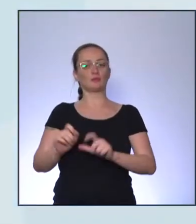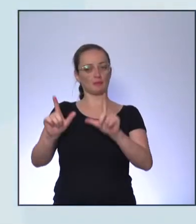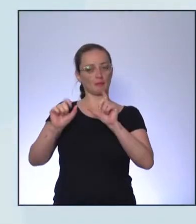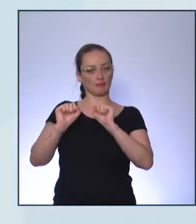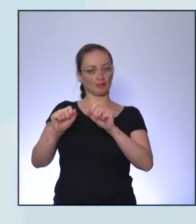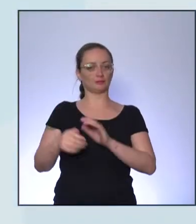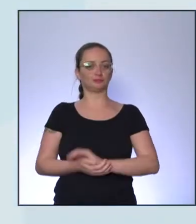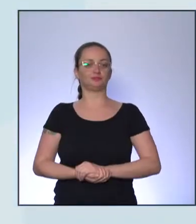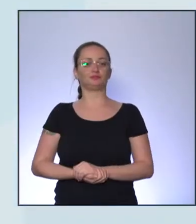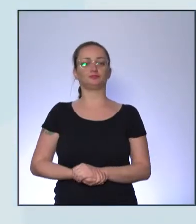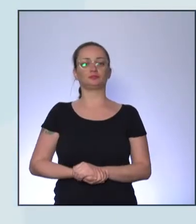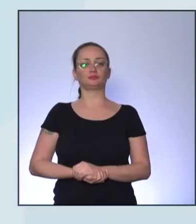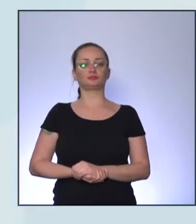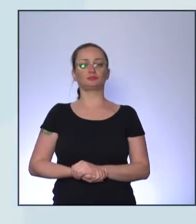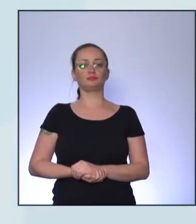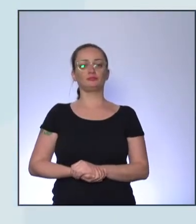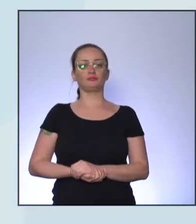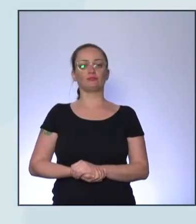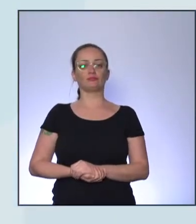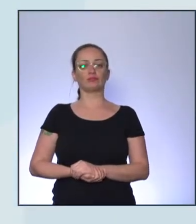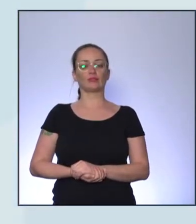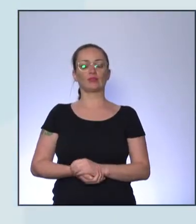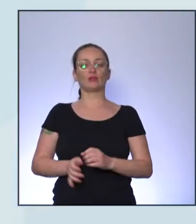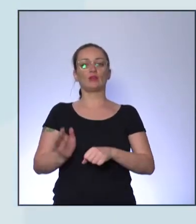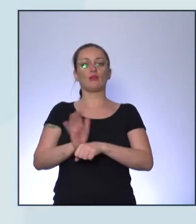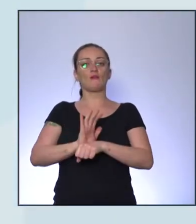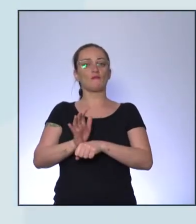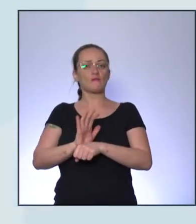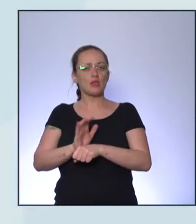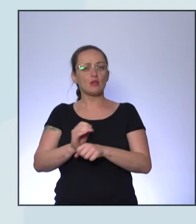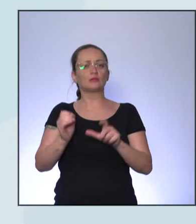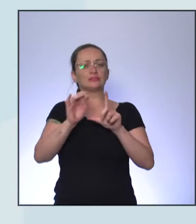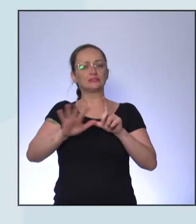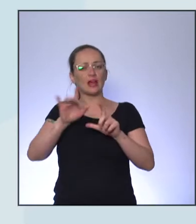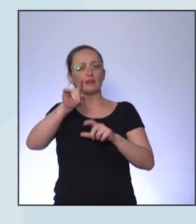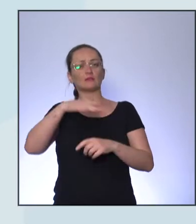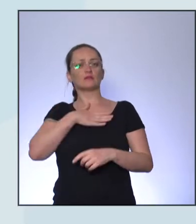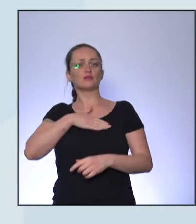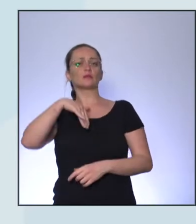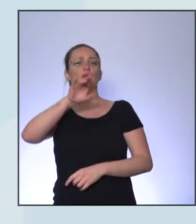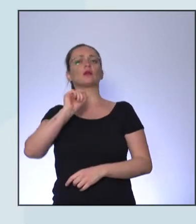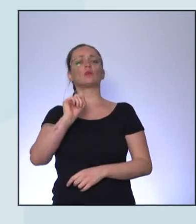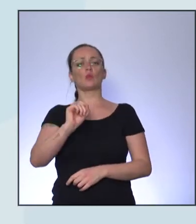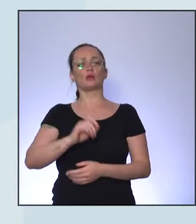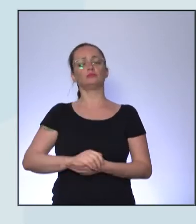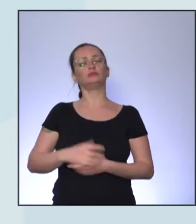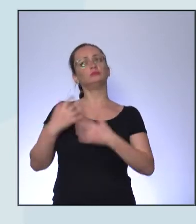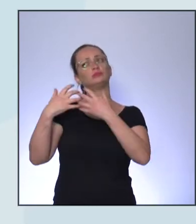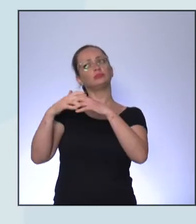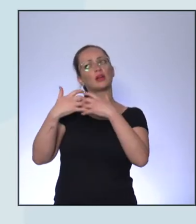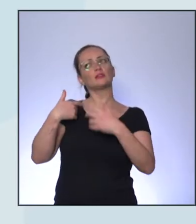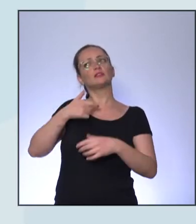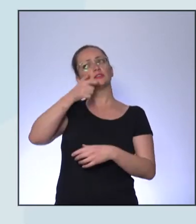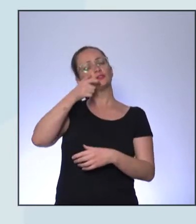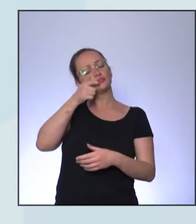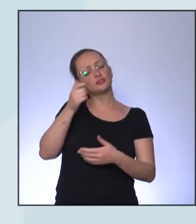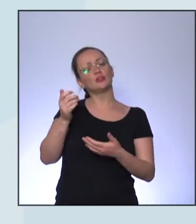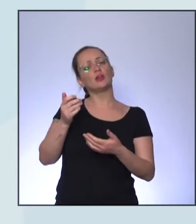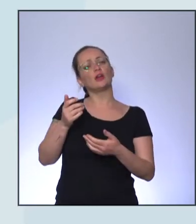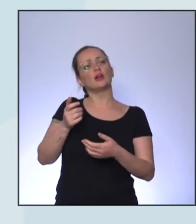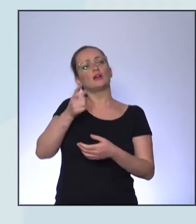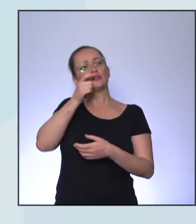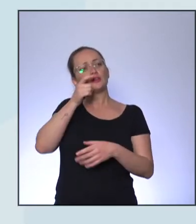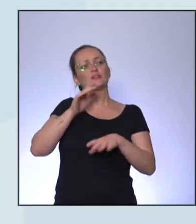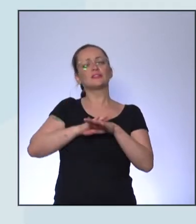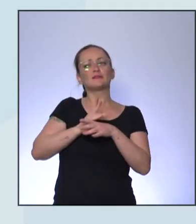enquete. De quais tipos de filmes e séries você mais gosta? Então, tem que pensar nas séries que vocês costumam fazer